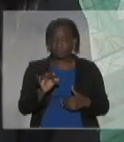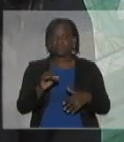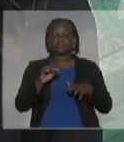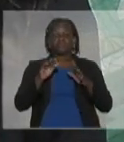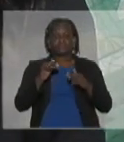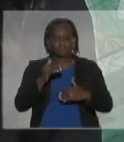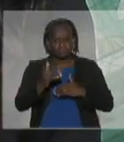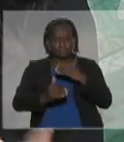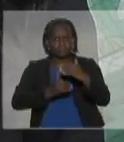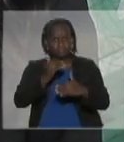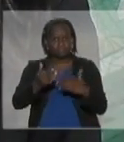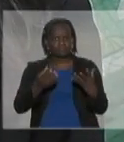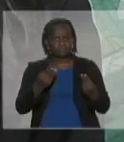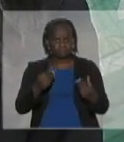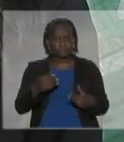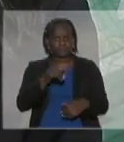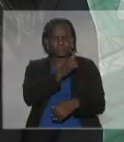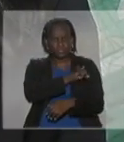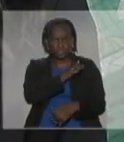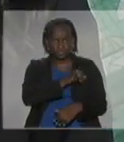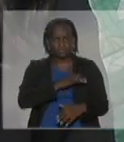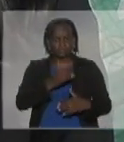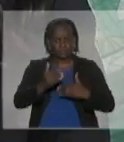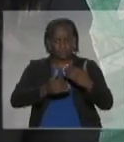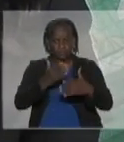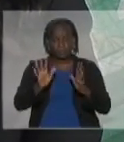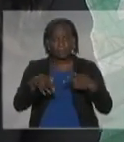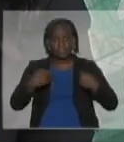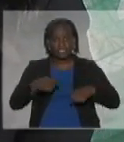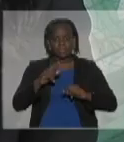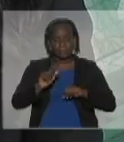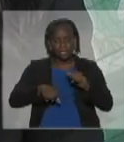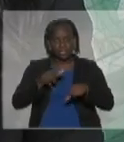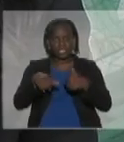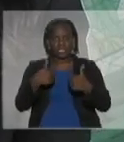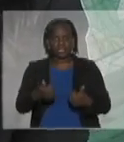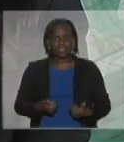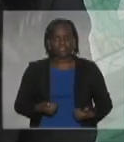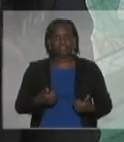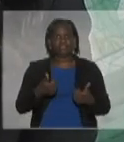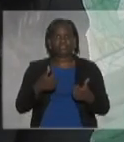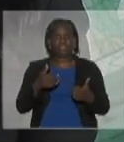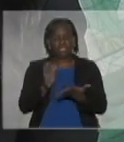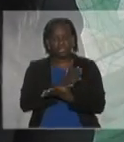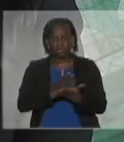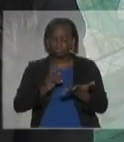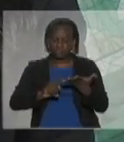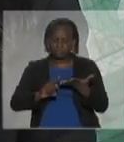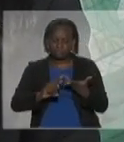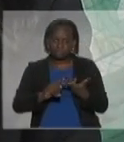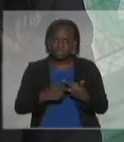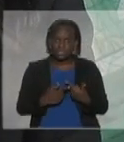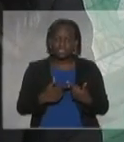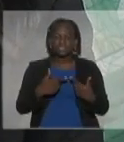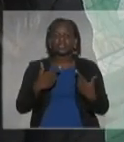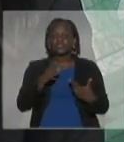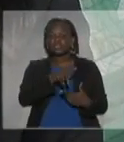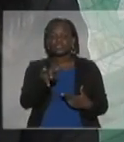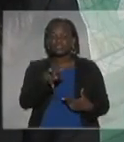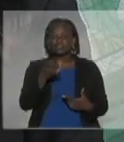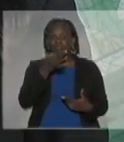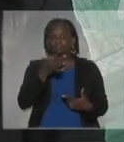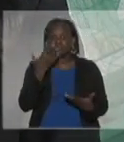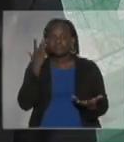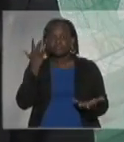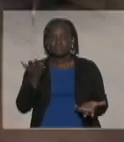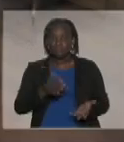2010. Trouxe um avanço enorme para o Rio de Janeiro, mas precisa ser aprimorada em alguns pontos. Qual é a